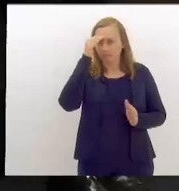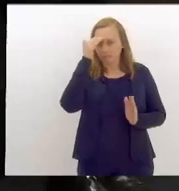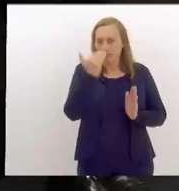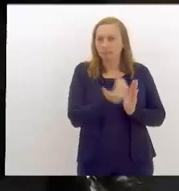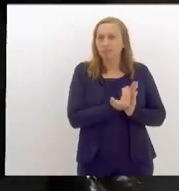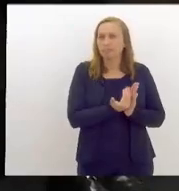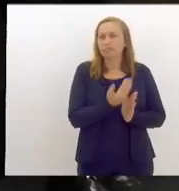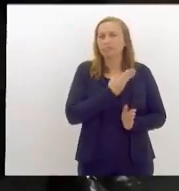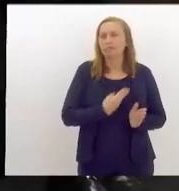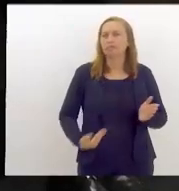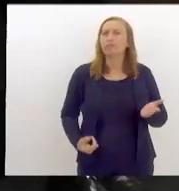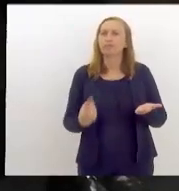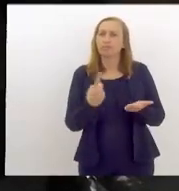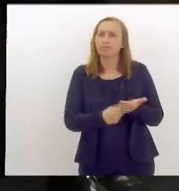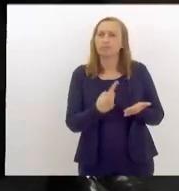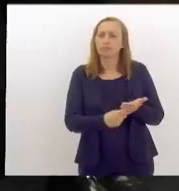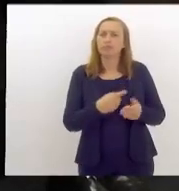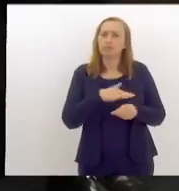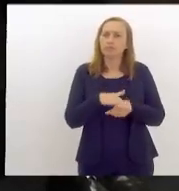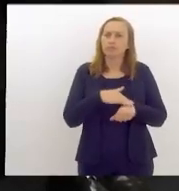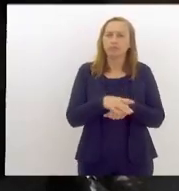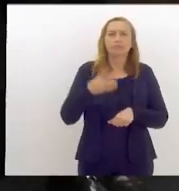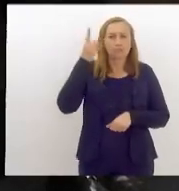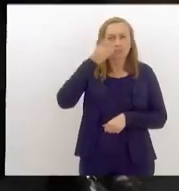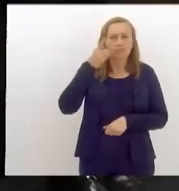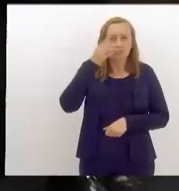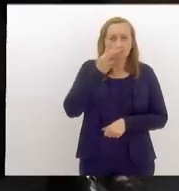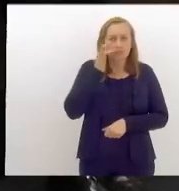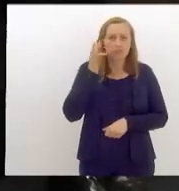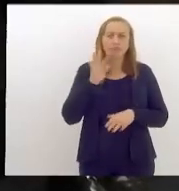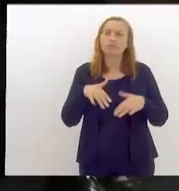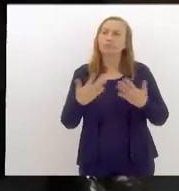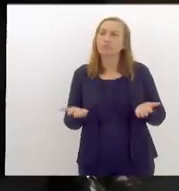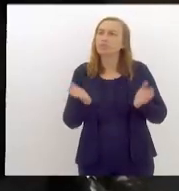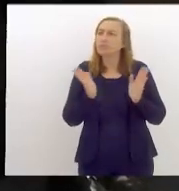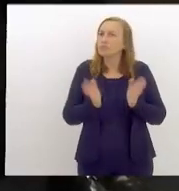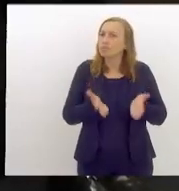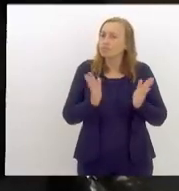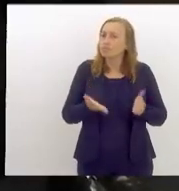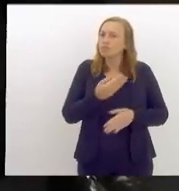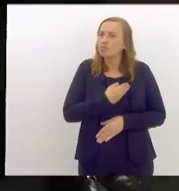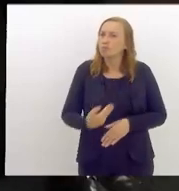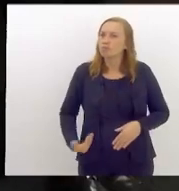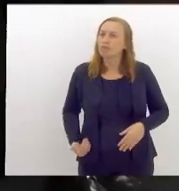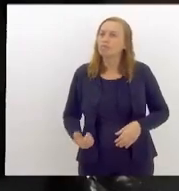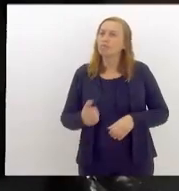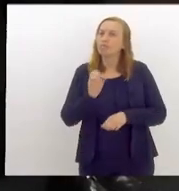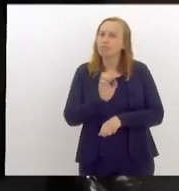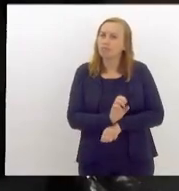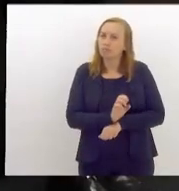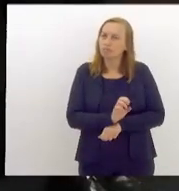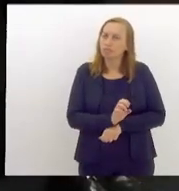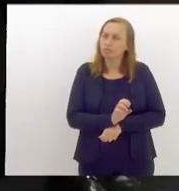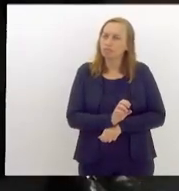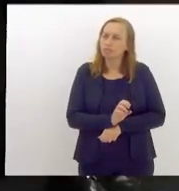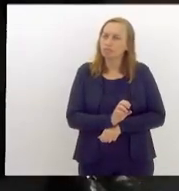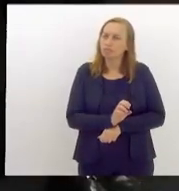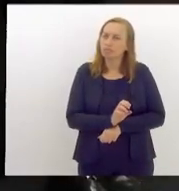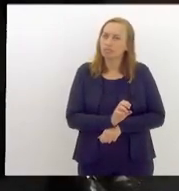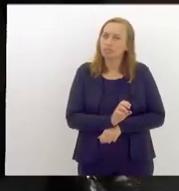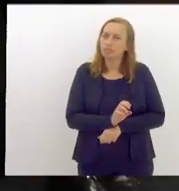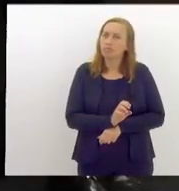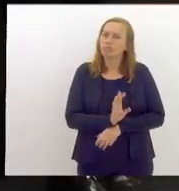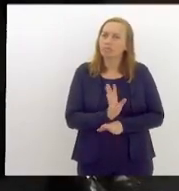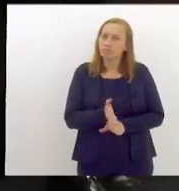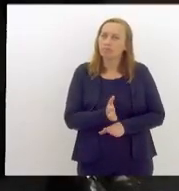tá acordado foi o que começava com o deputado serafini Então hoje o governador do Estado tá a de implante o que a gente está